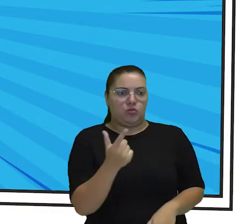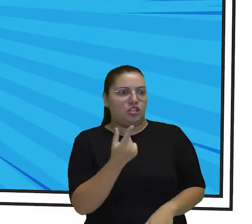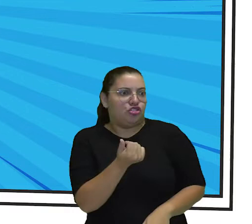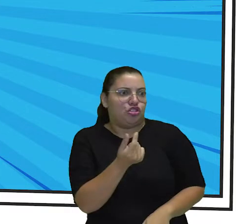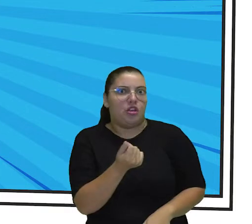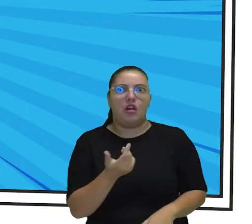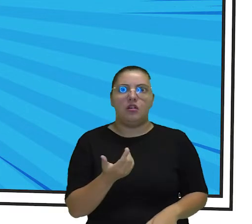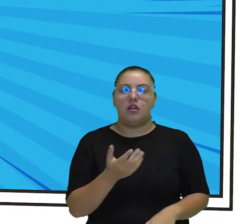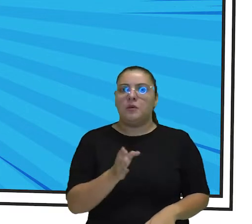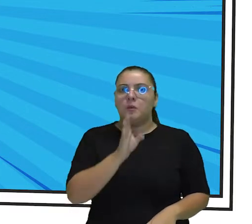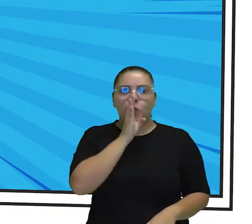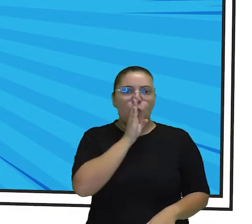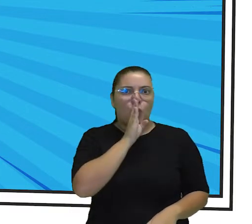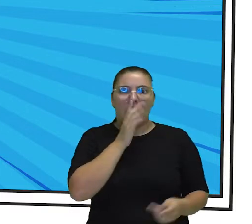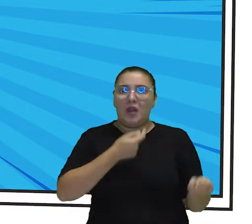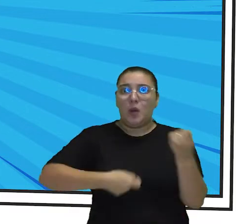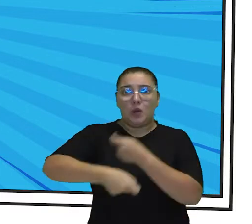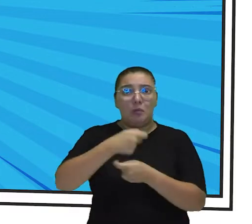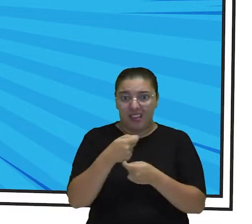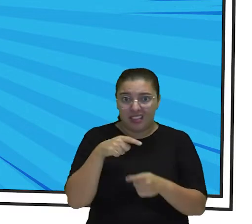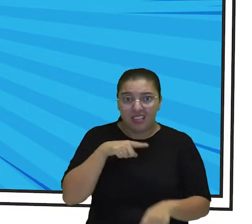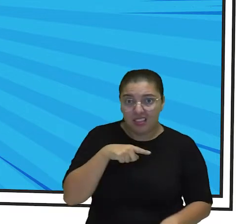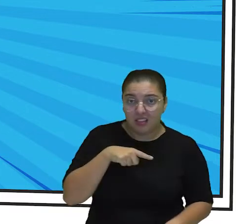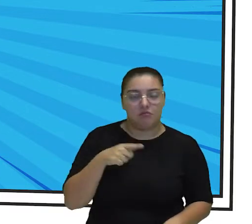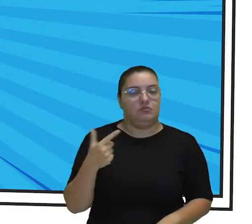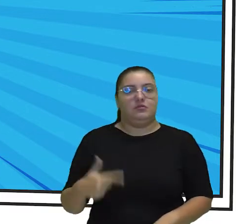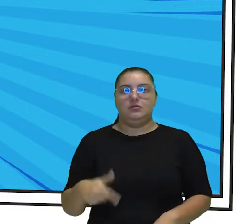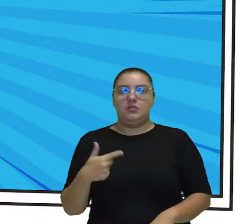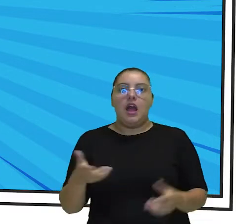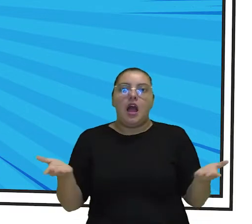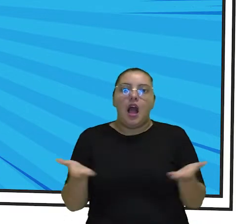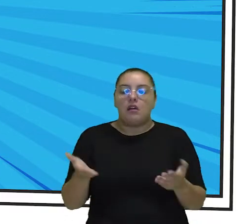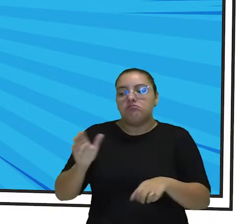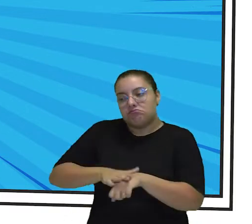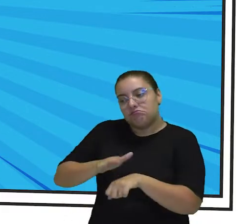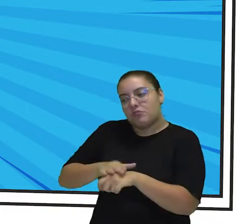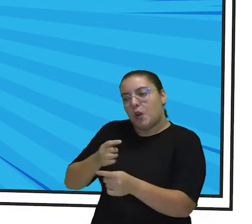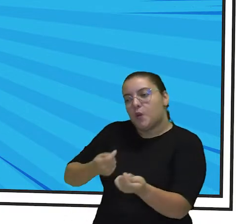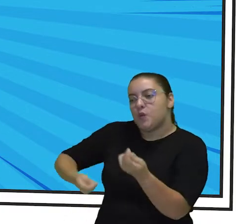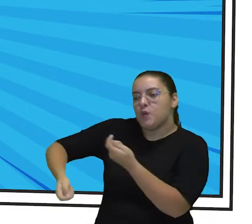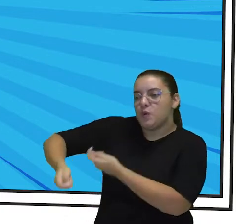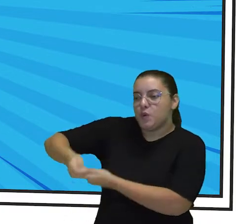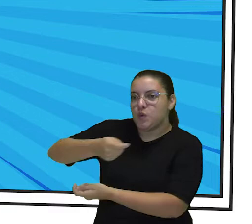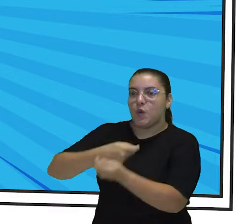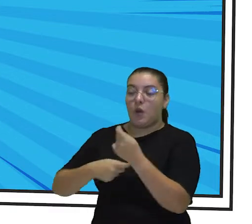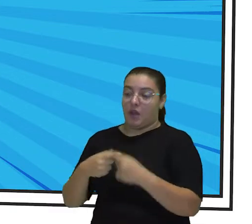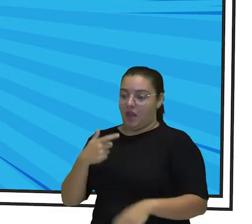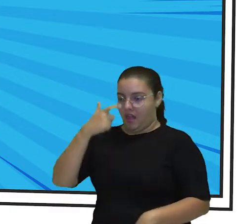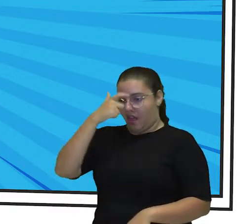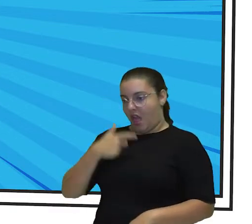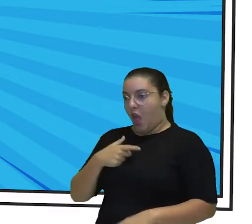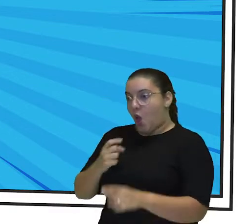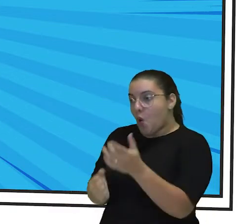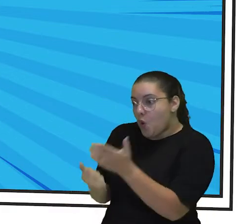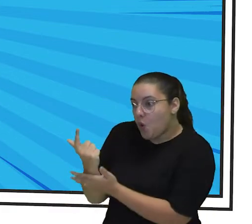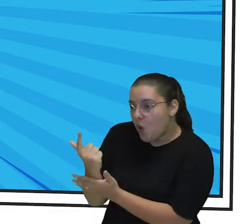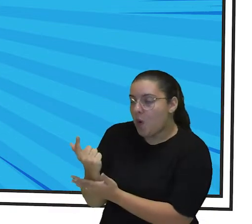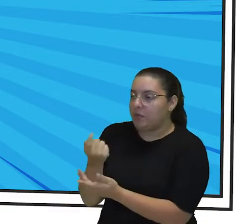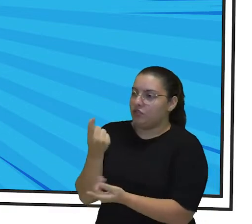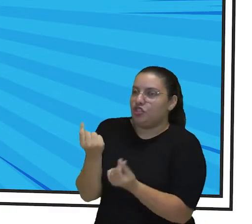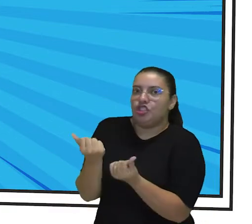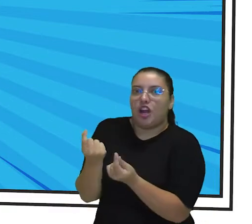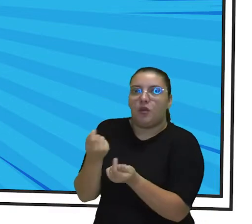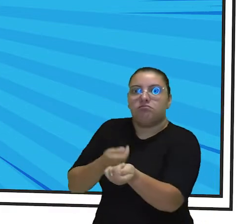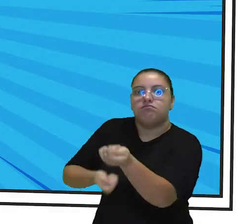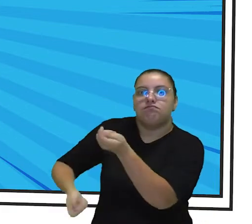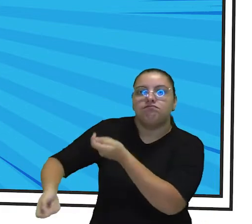parado, uma economia fechada. Agora eu vou desenvolver uma economia onde o comércio, através das moedas,